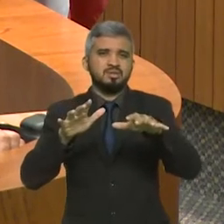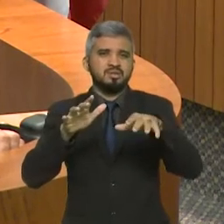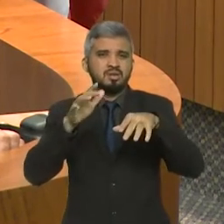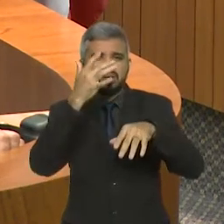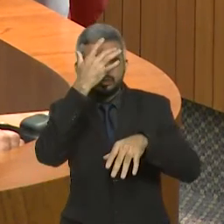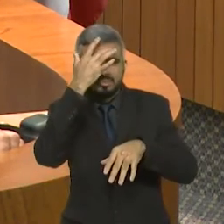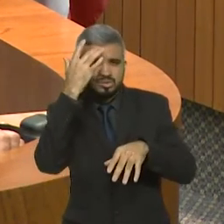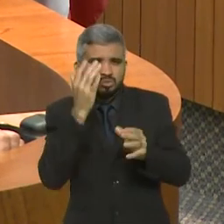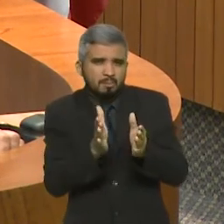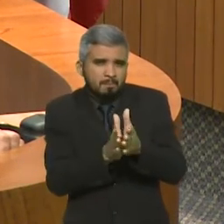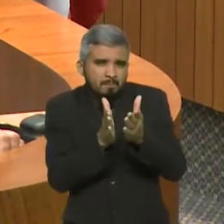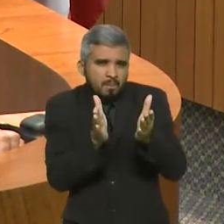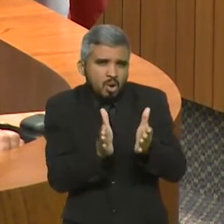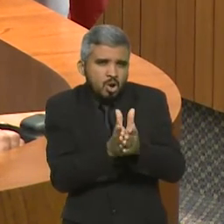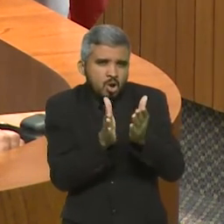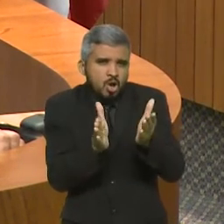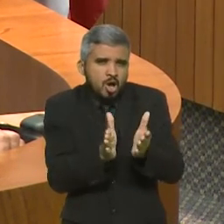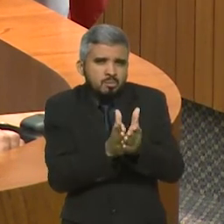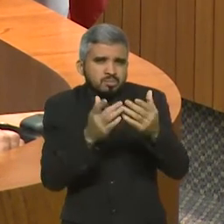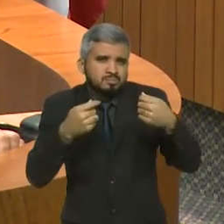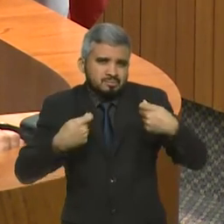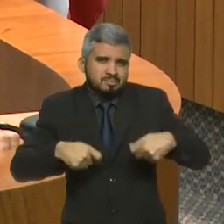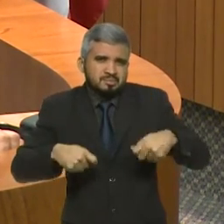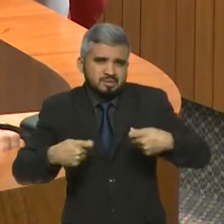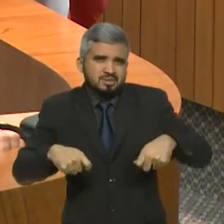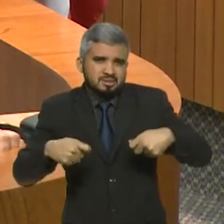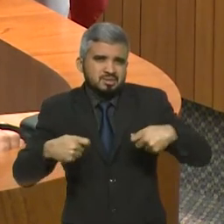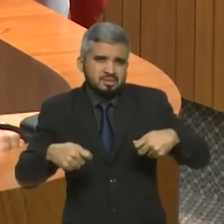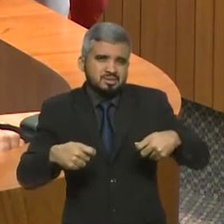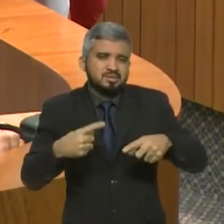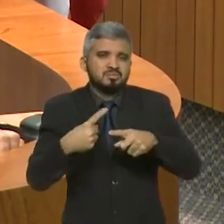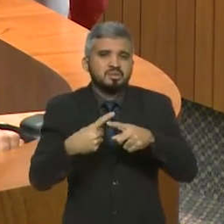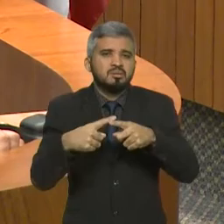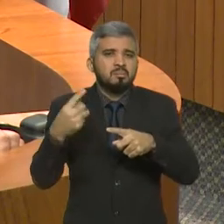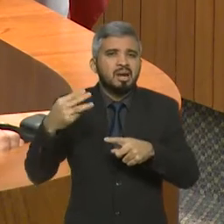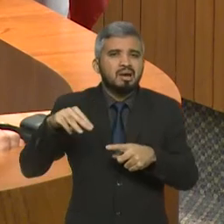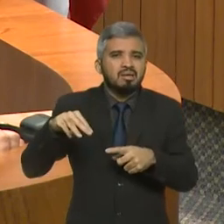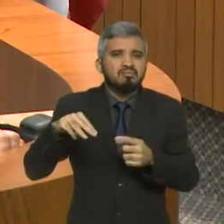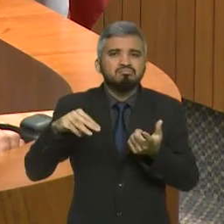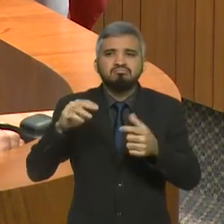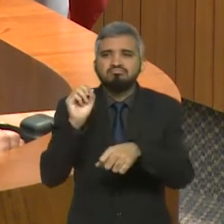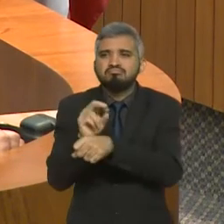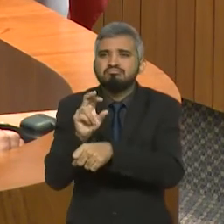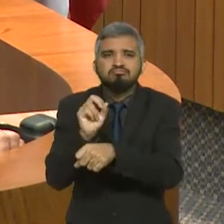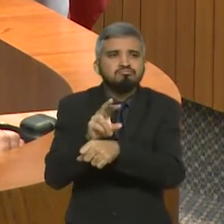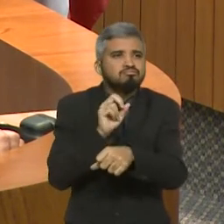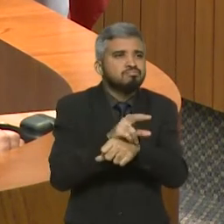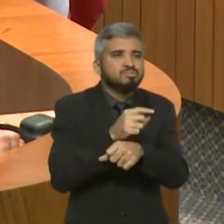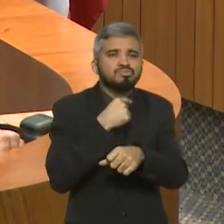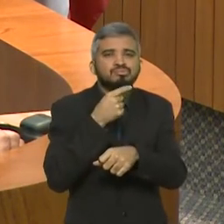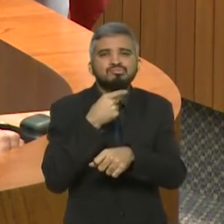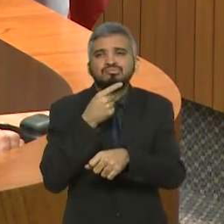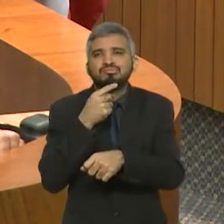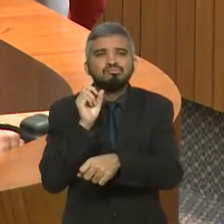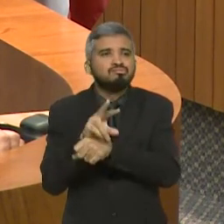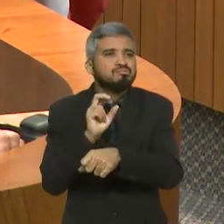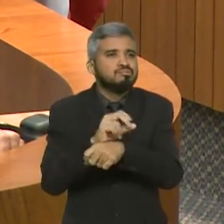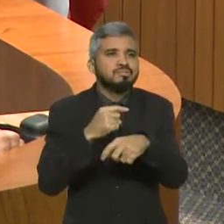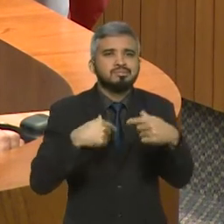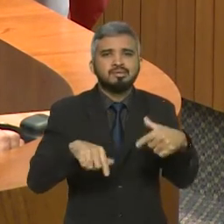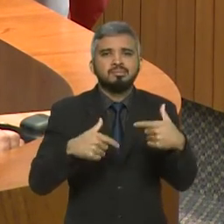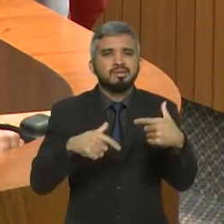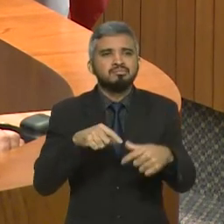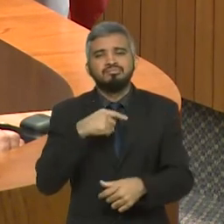precisa, porque a falta de oportunidade no estado do Maranhão e na cidade de Pedreiras é muito grande, e principalmente depois agora, dessa